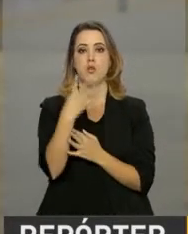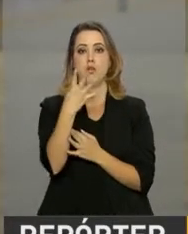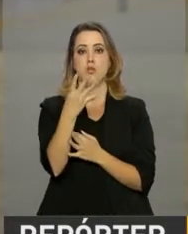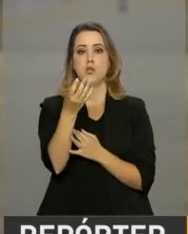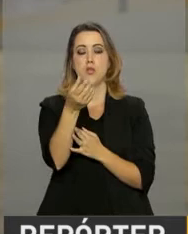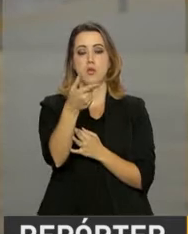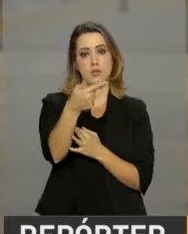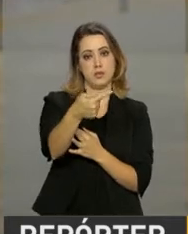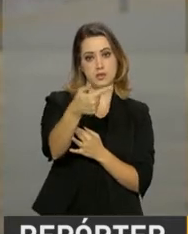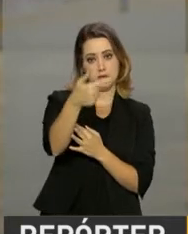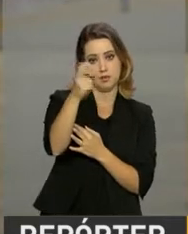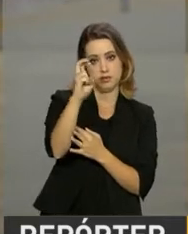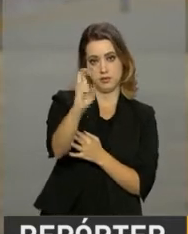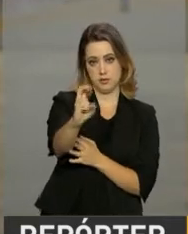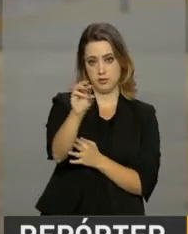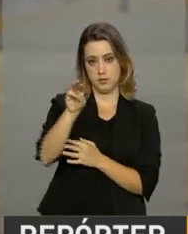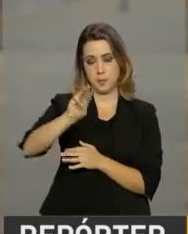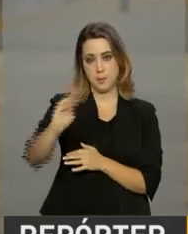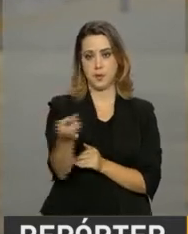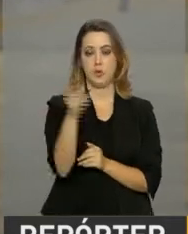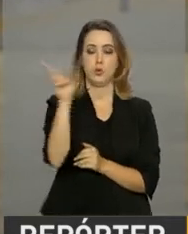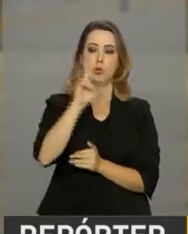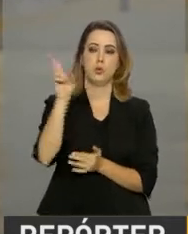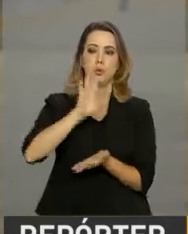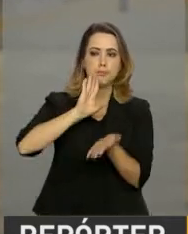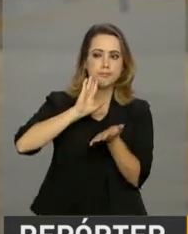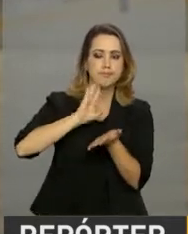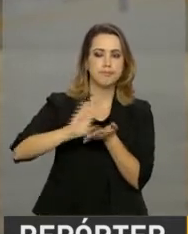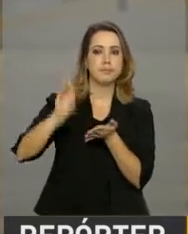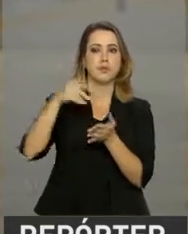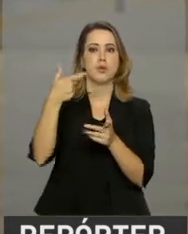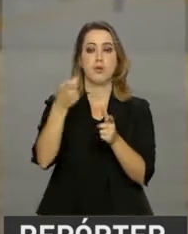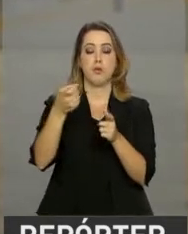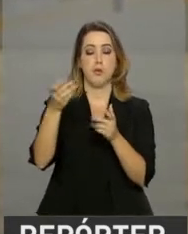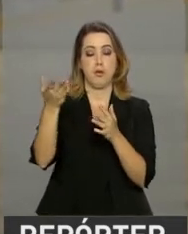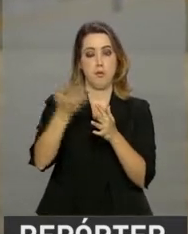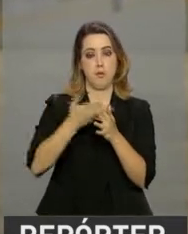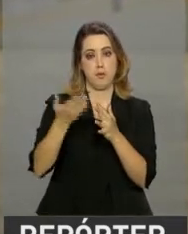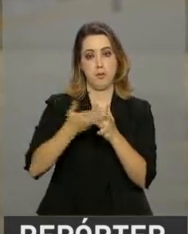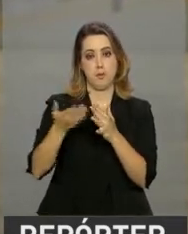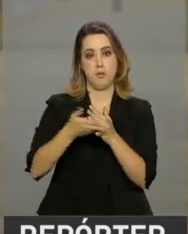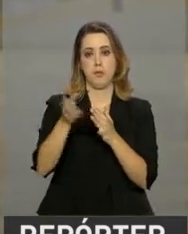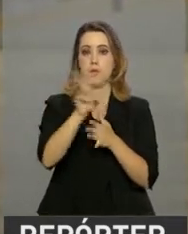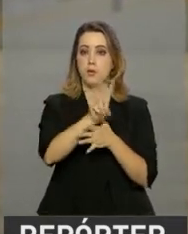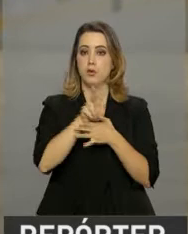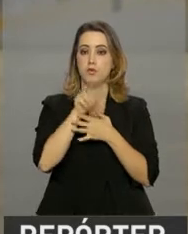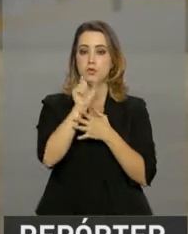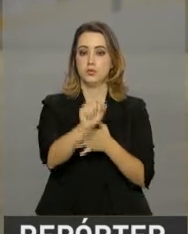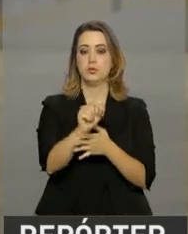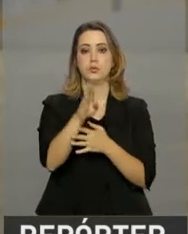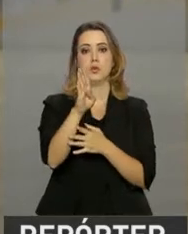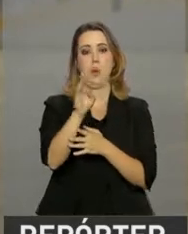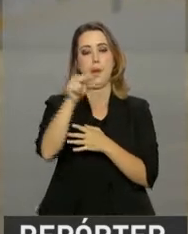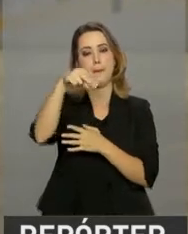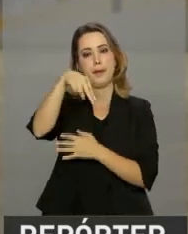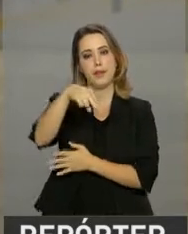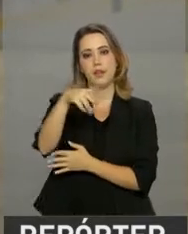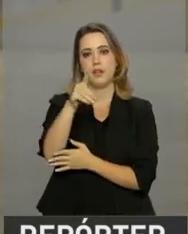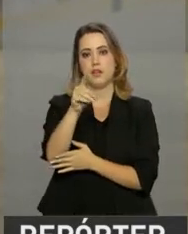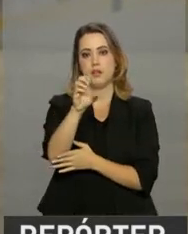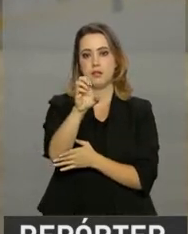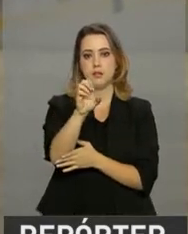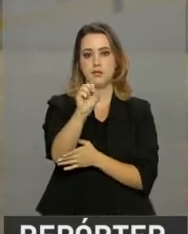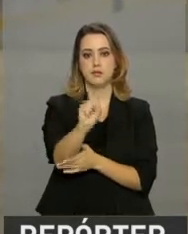e cinco milhões de reais aprovados por meio de financiamento pelo banco nacional de desenvolvimento econômico e social os